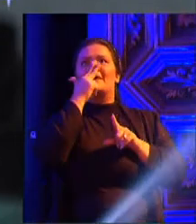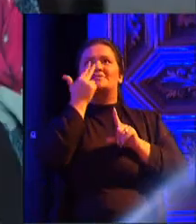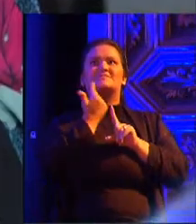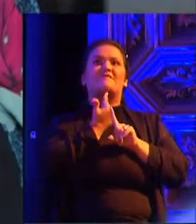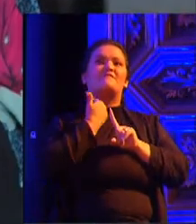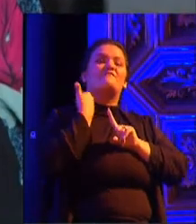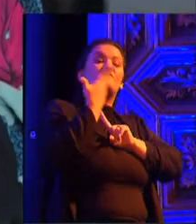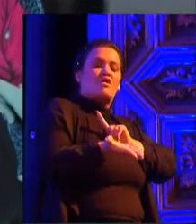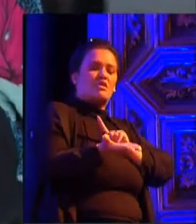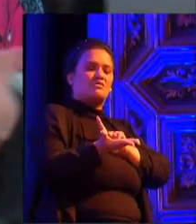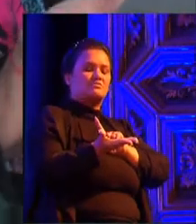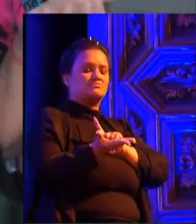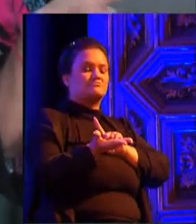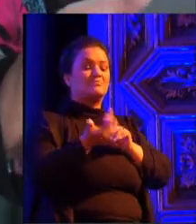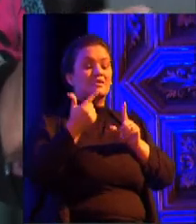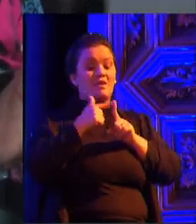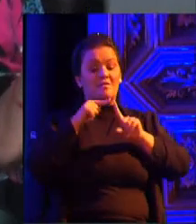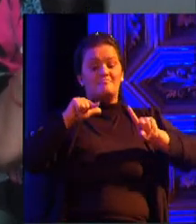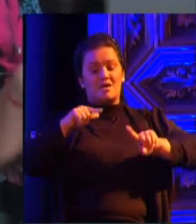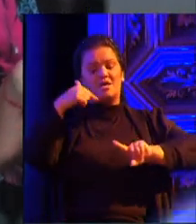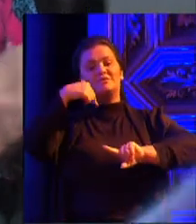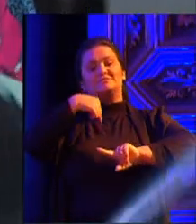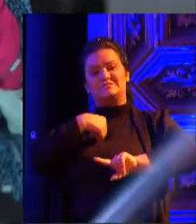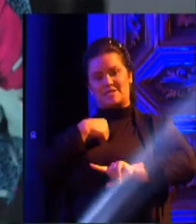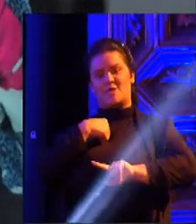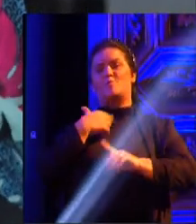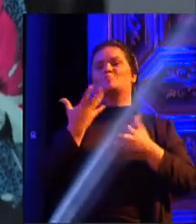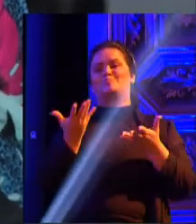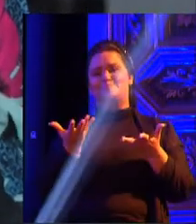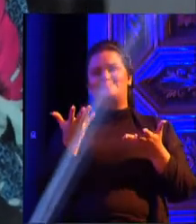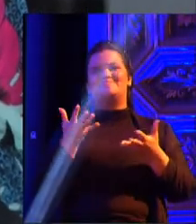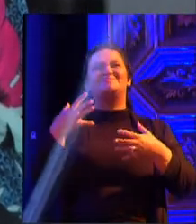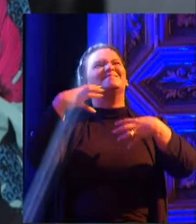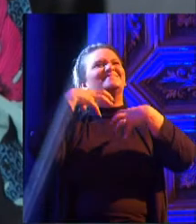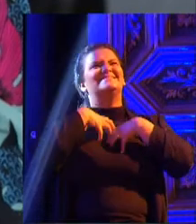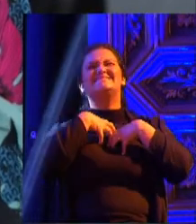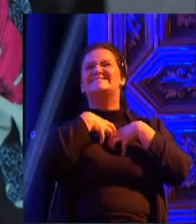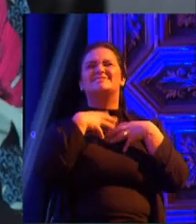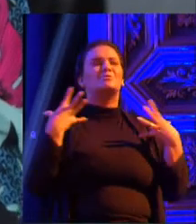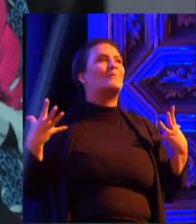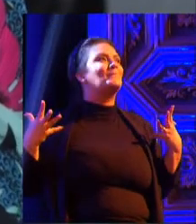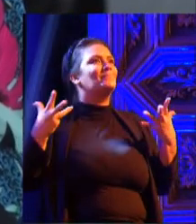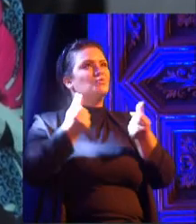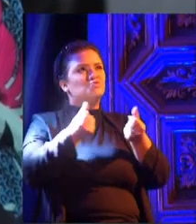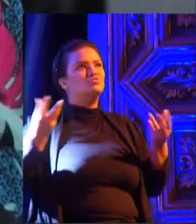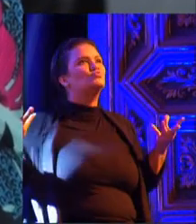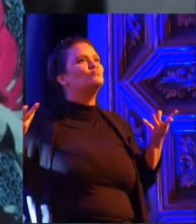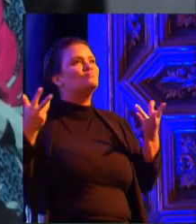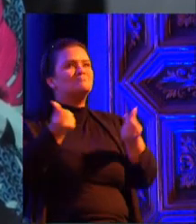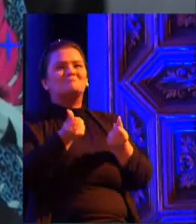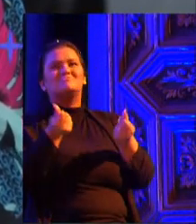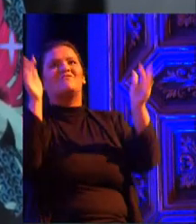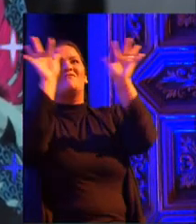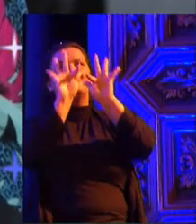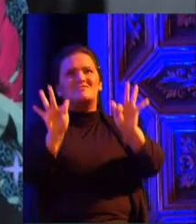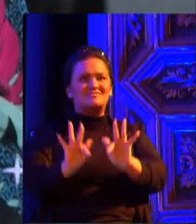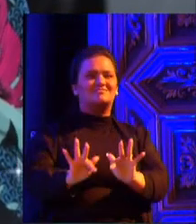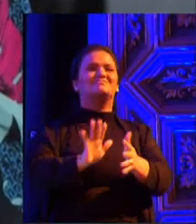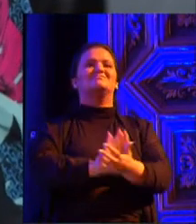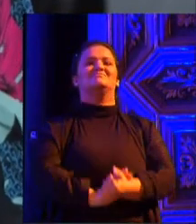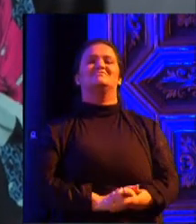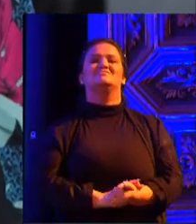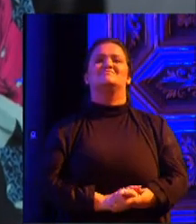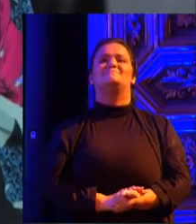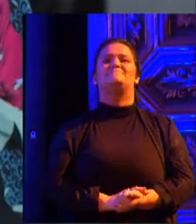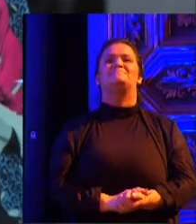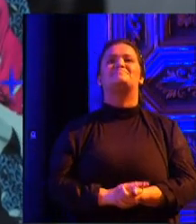transversal. E eu, a decana, me sinto muito, muito, muito, muito feliz em